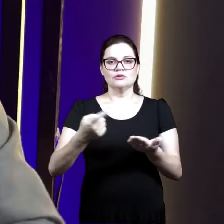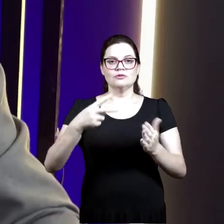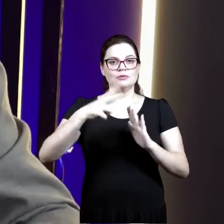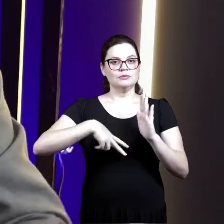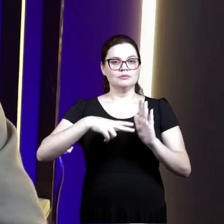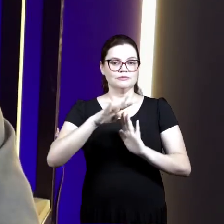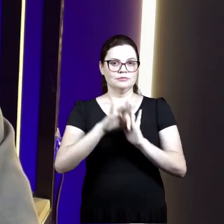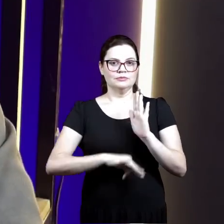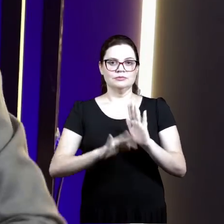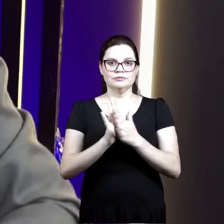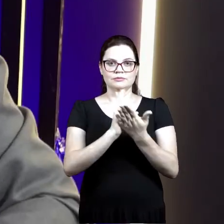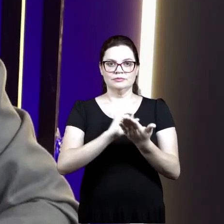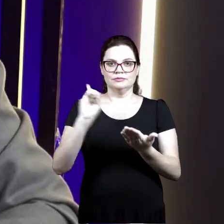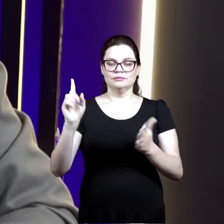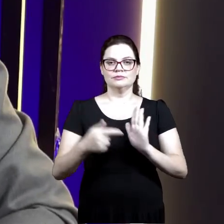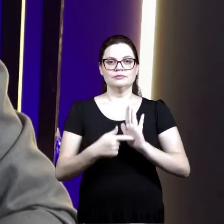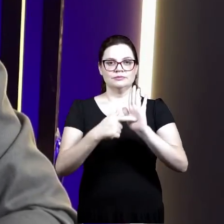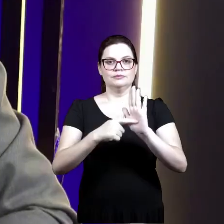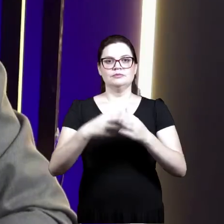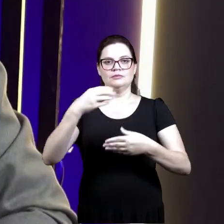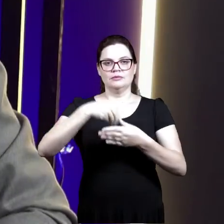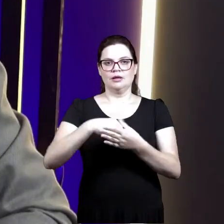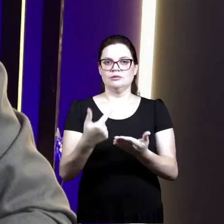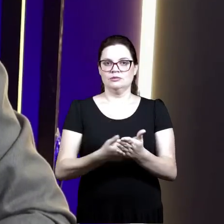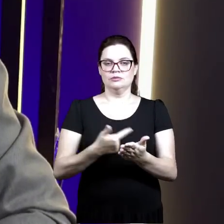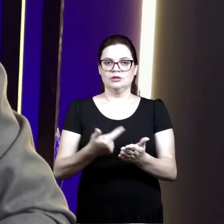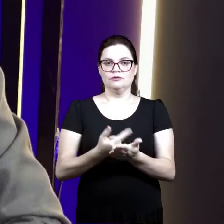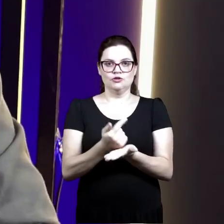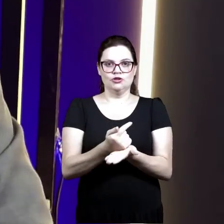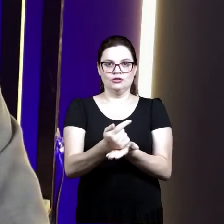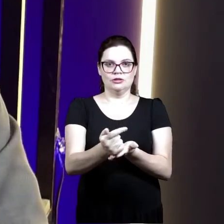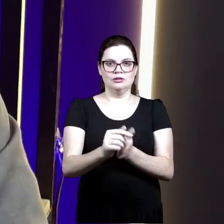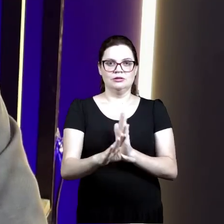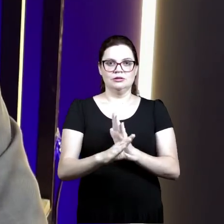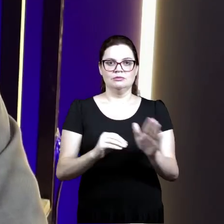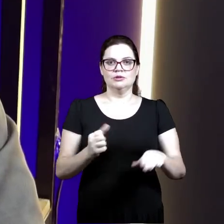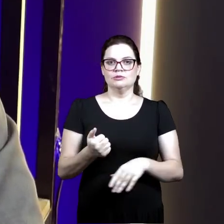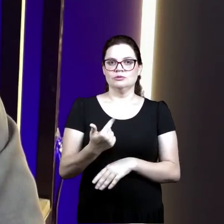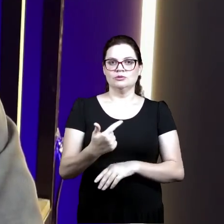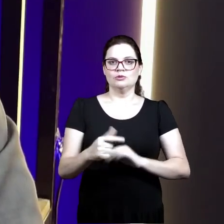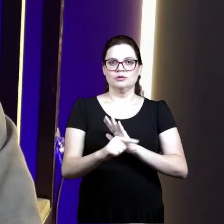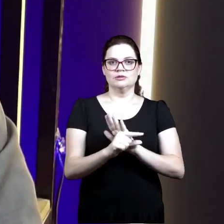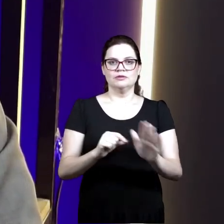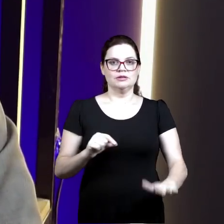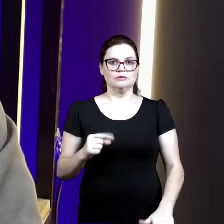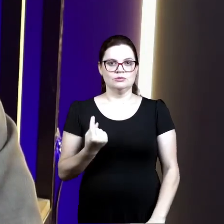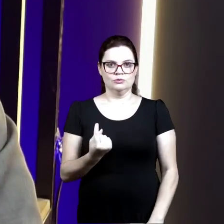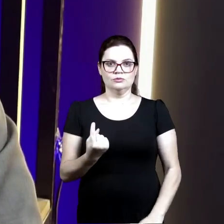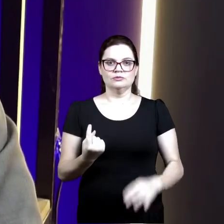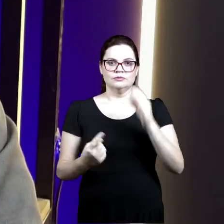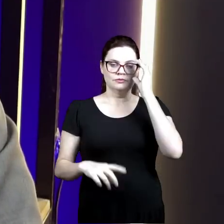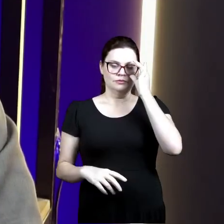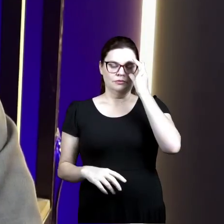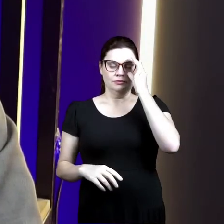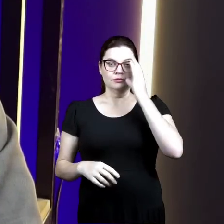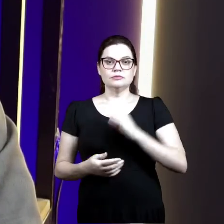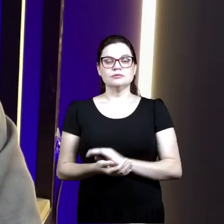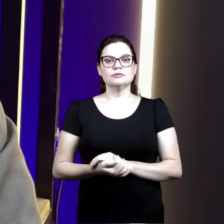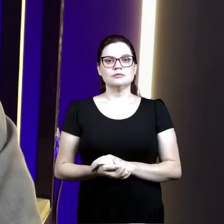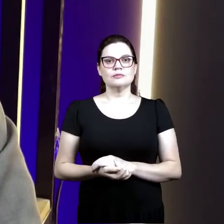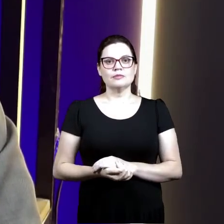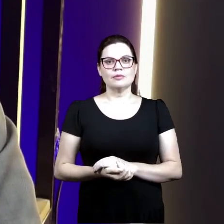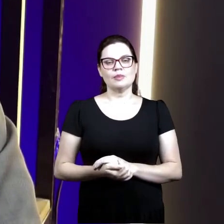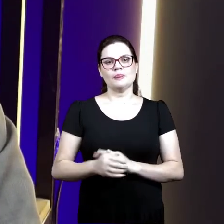vamos ler um texto da Palavra de Deus, que está no capítulo 12 de Gênesis, no verso de número 1, e